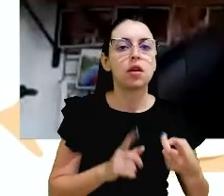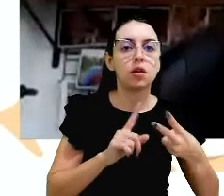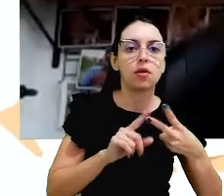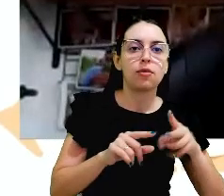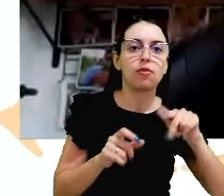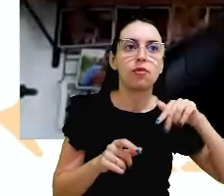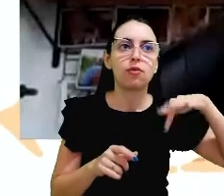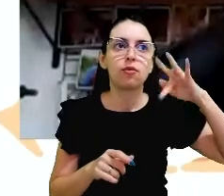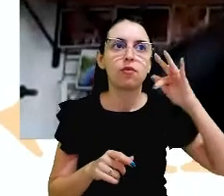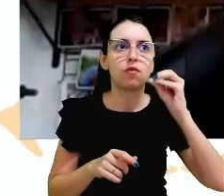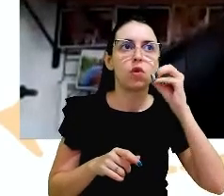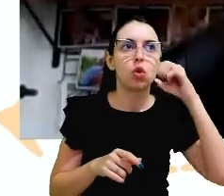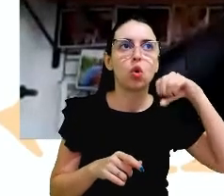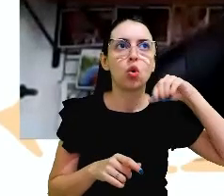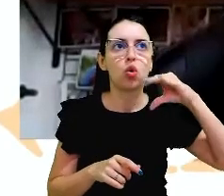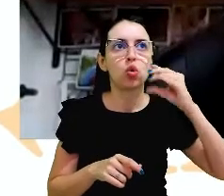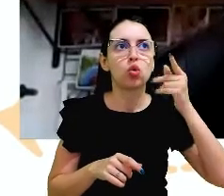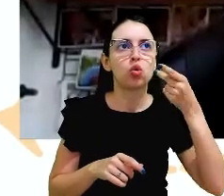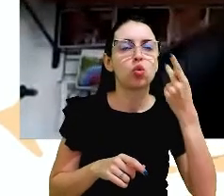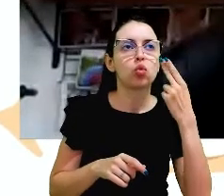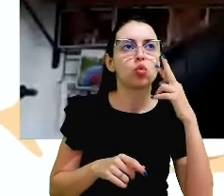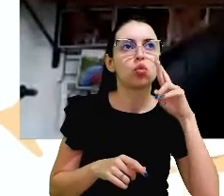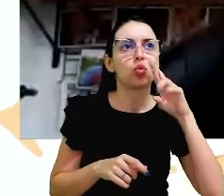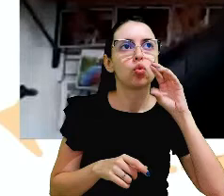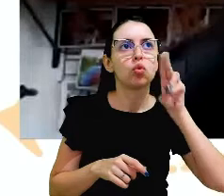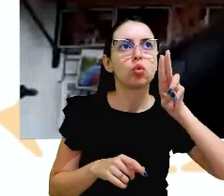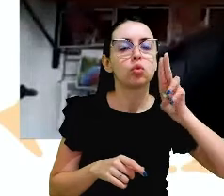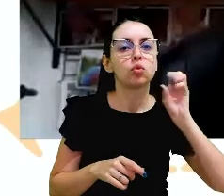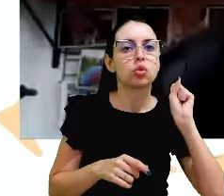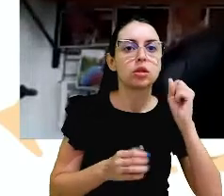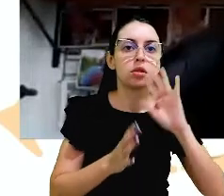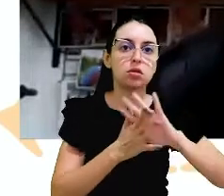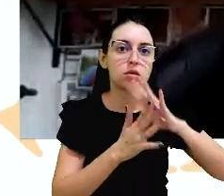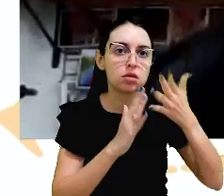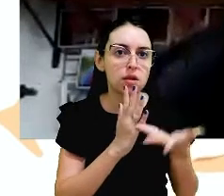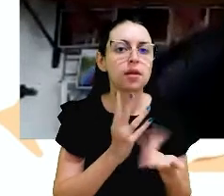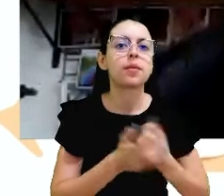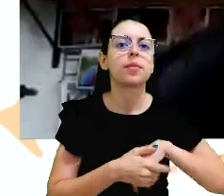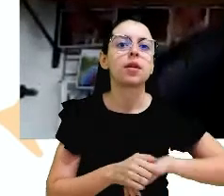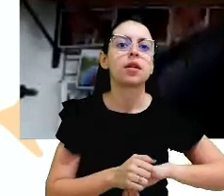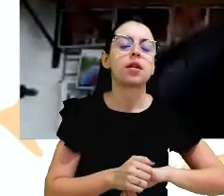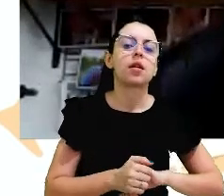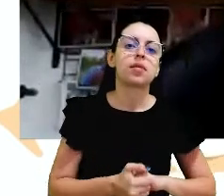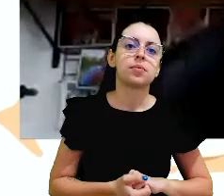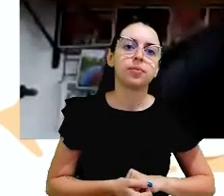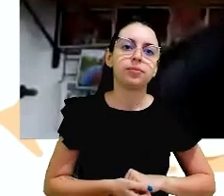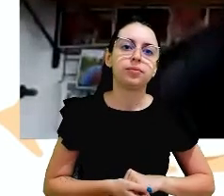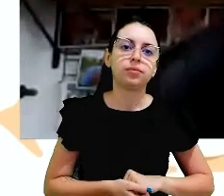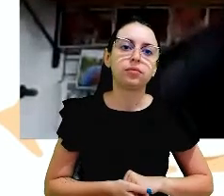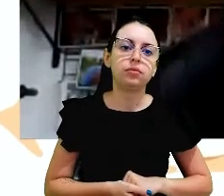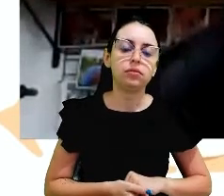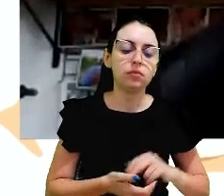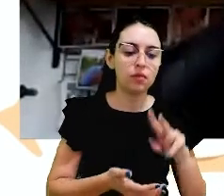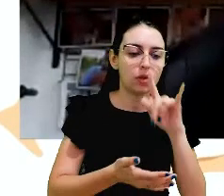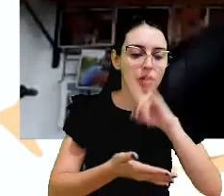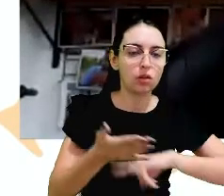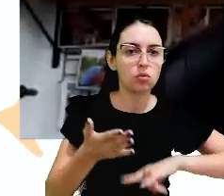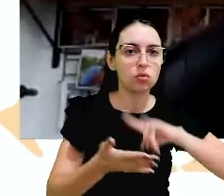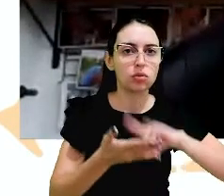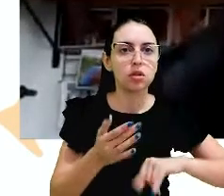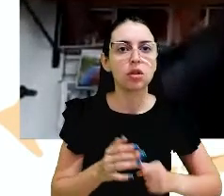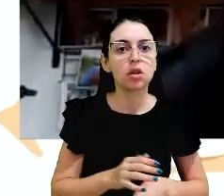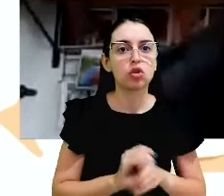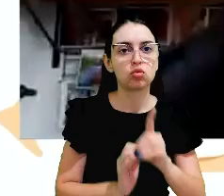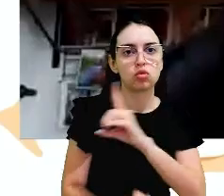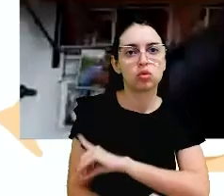O documentário tem tradução para a linguagem de Libras, assegurando sua plena acessibilidade. E nesse documentário, a